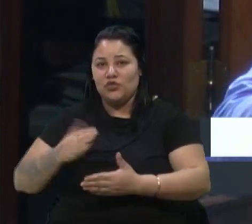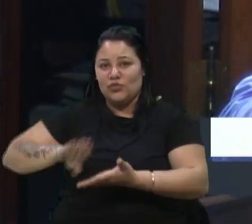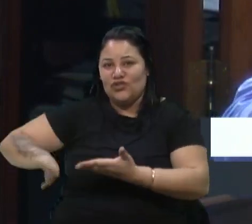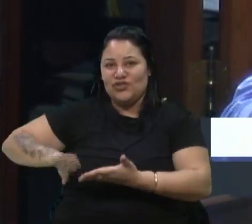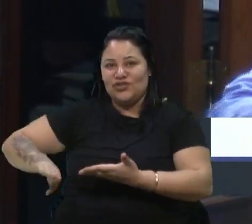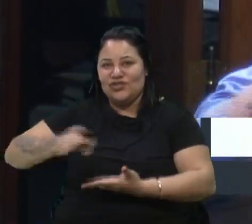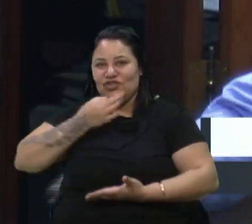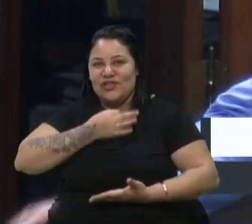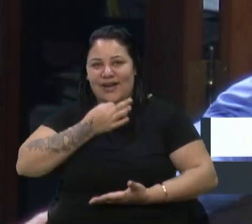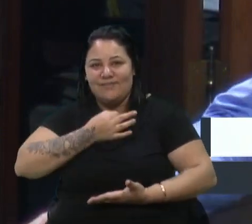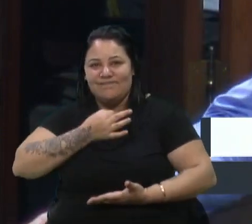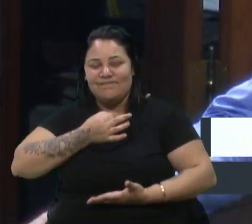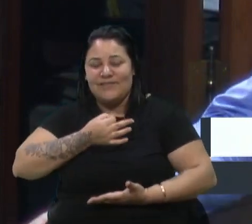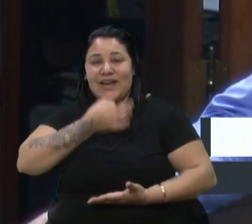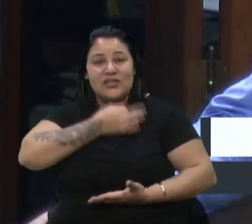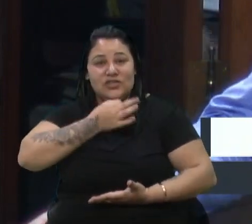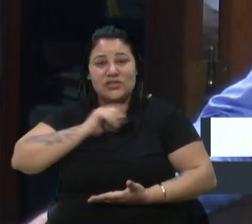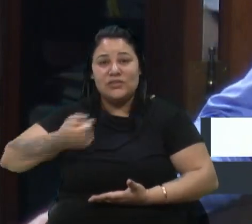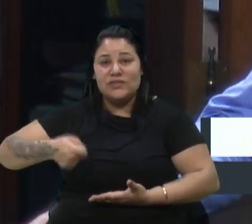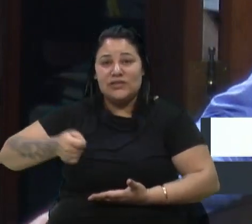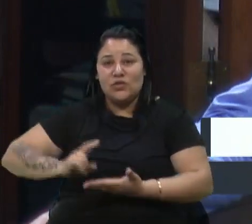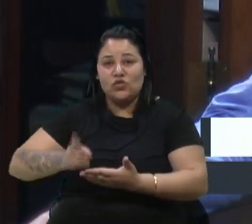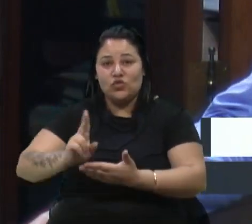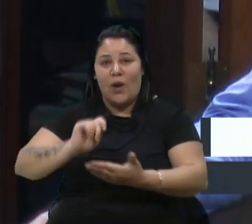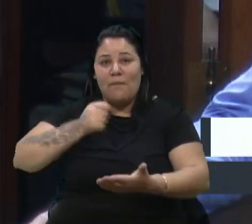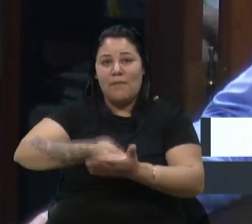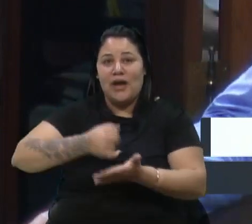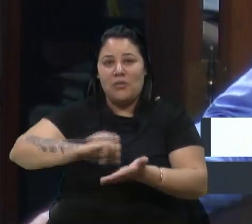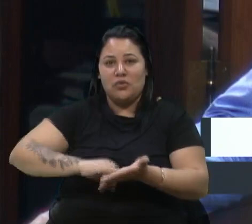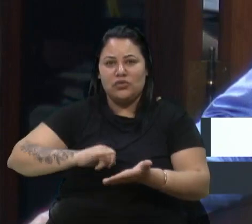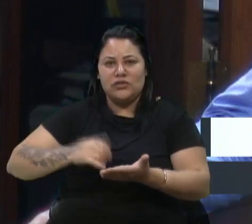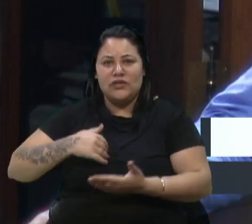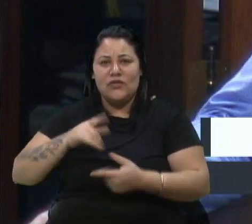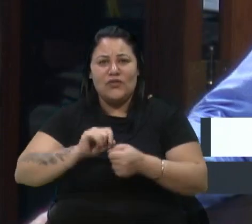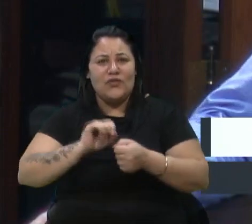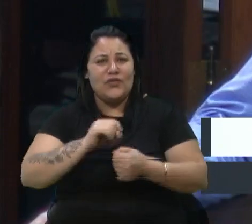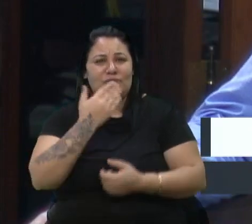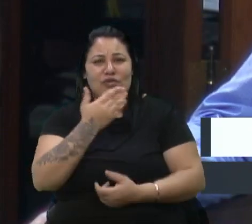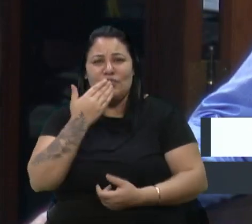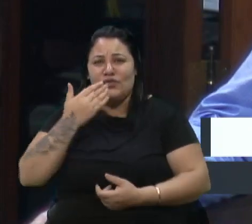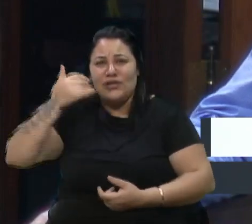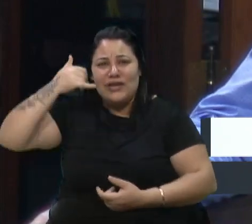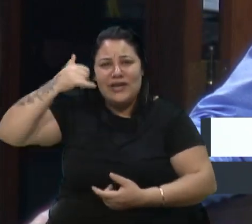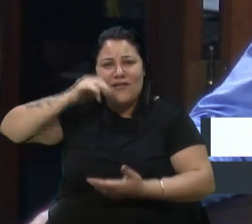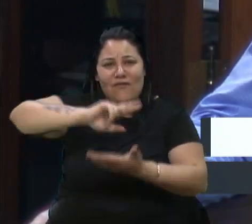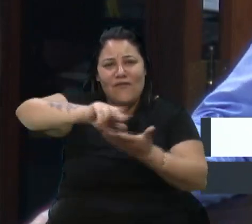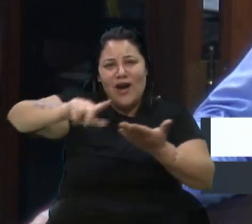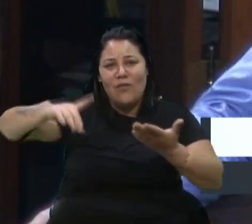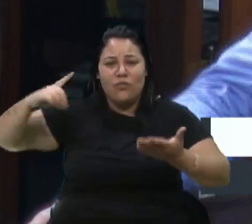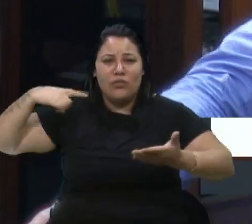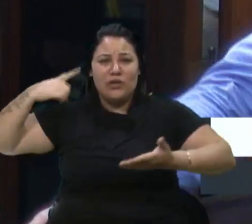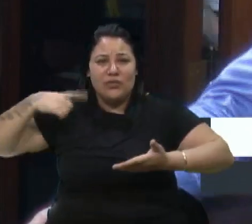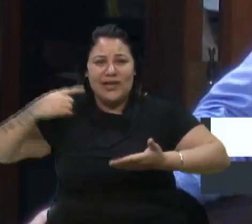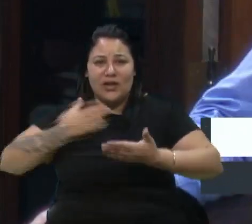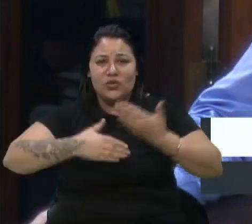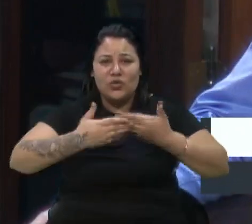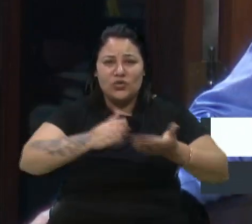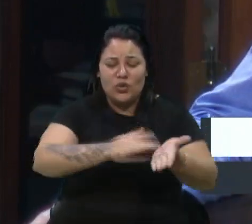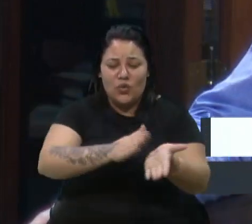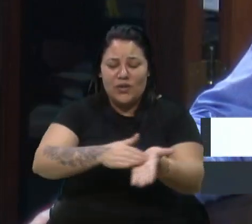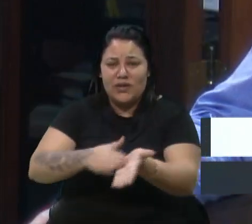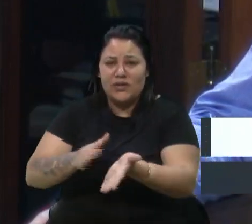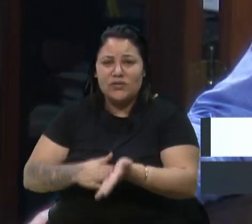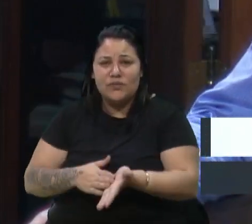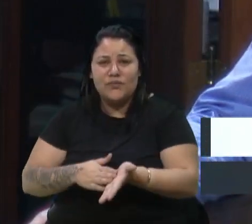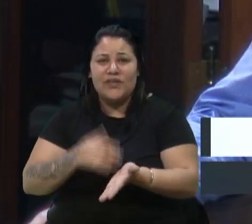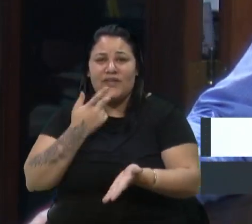Recebi inúmeras ligações no meu gabinete, liguei para deputados estaduais, todos cobrando. Os mesmos alegaram